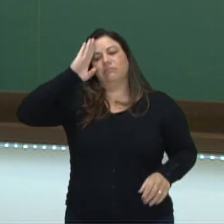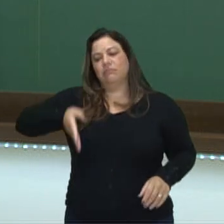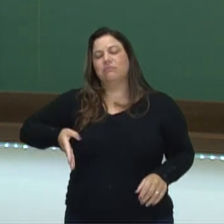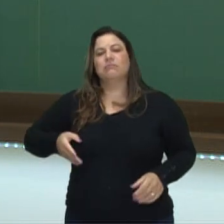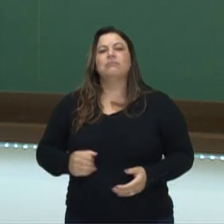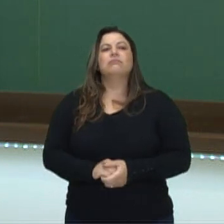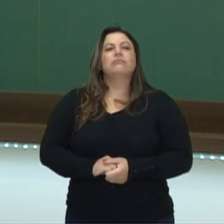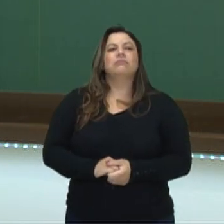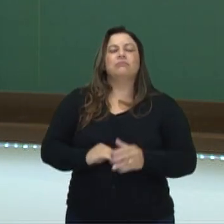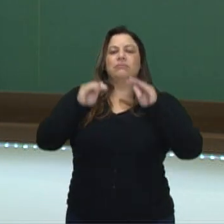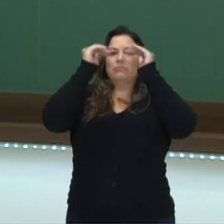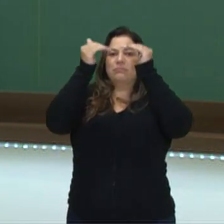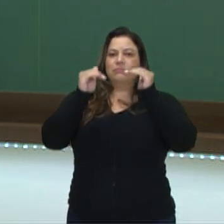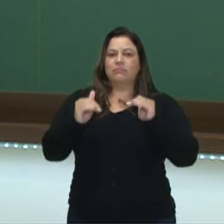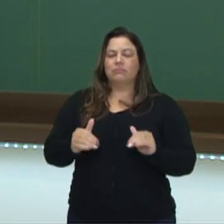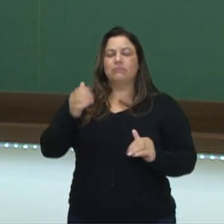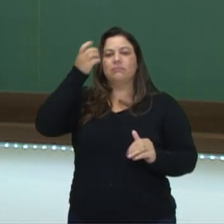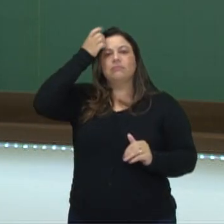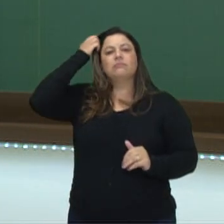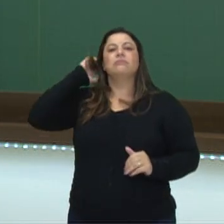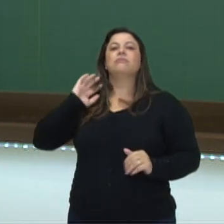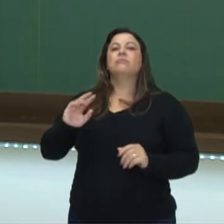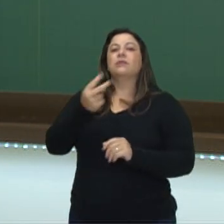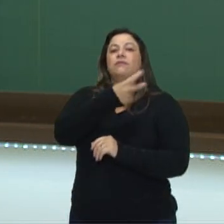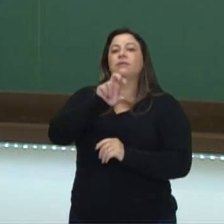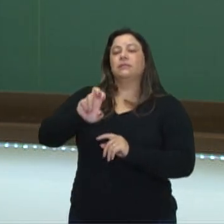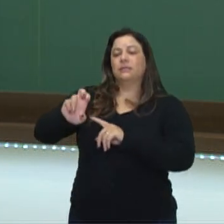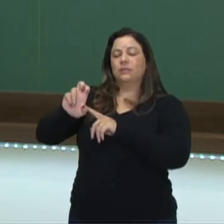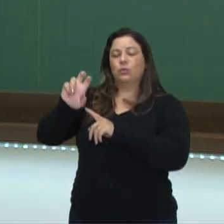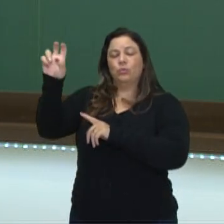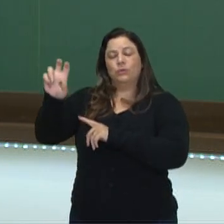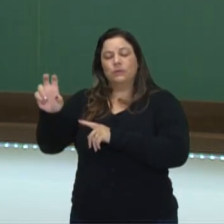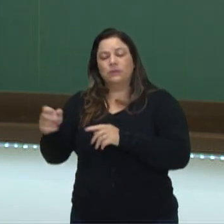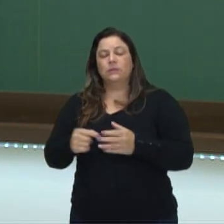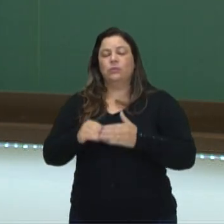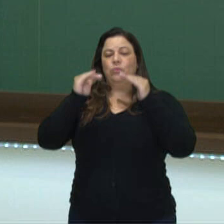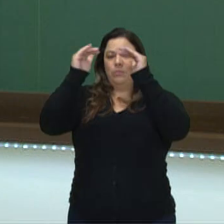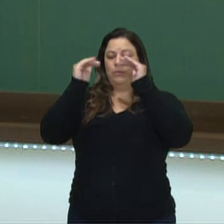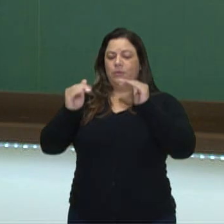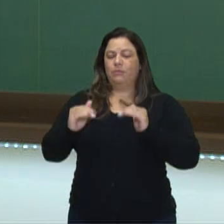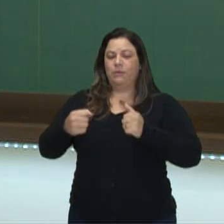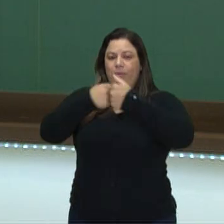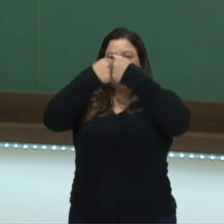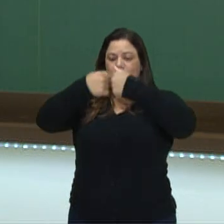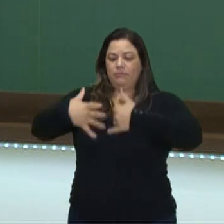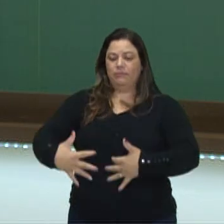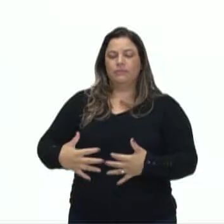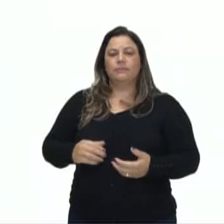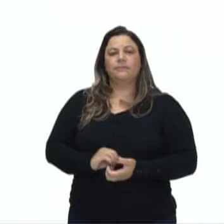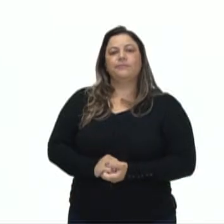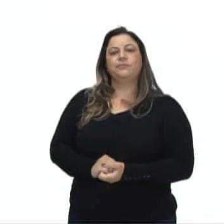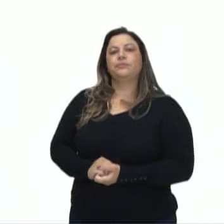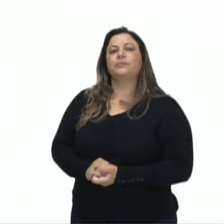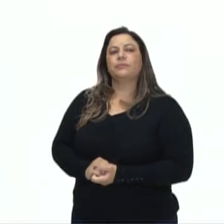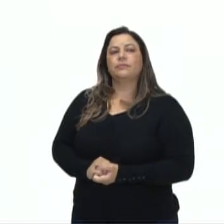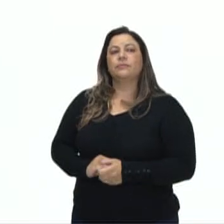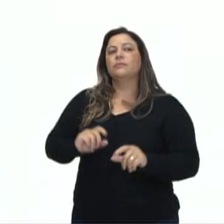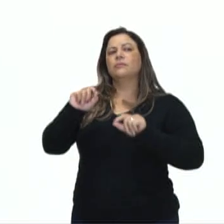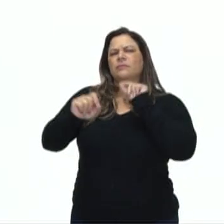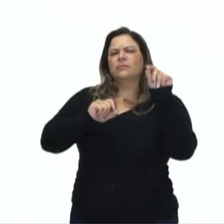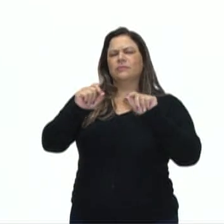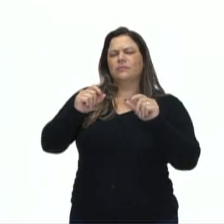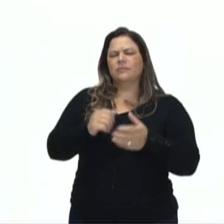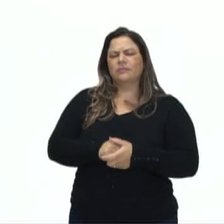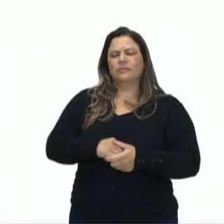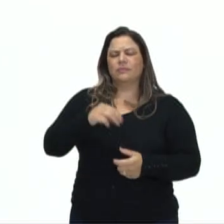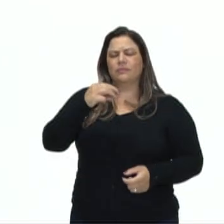75 por 3 é 25, 25 por 5 é 5 e 5 por 5 é 1. Então você vai ter o quê? 3